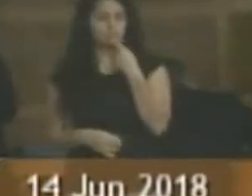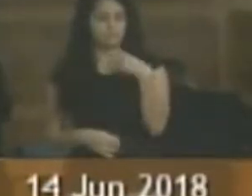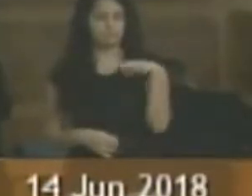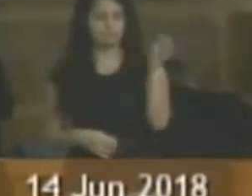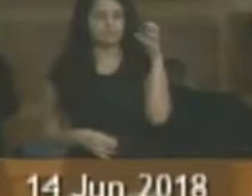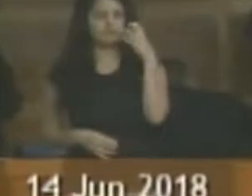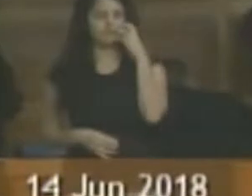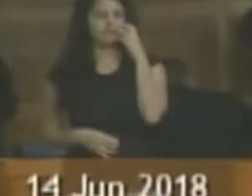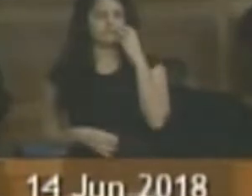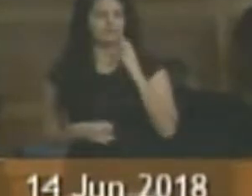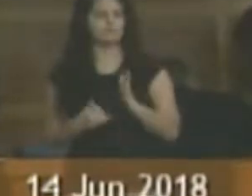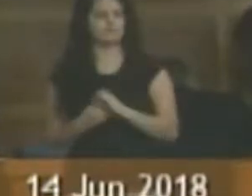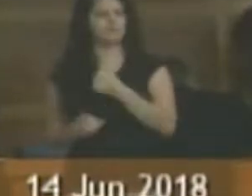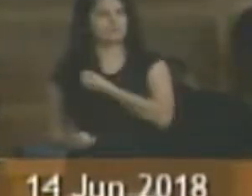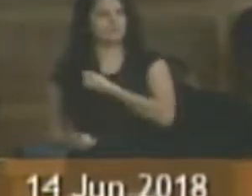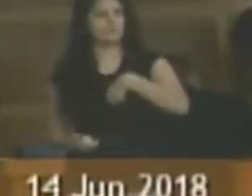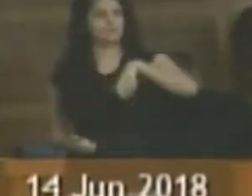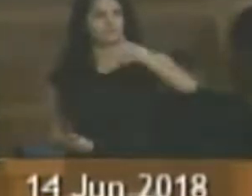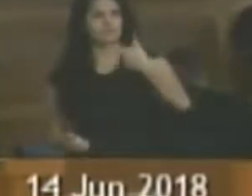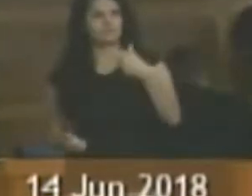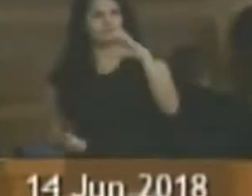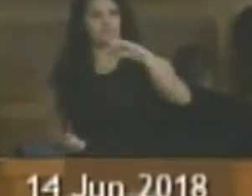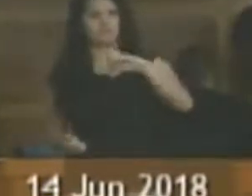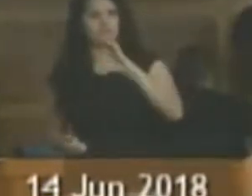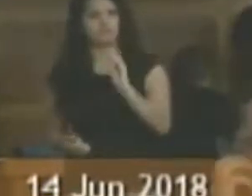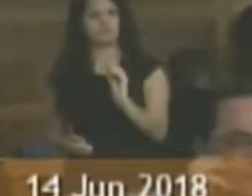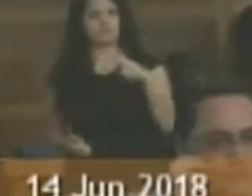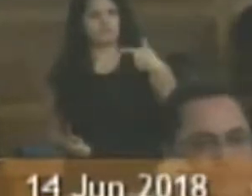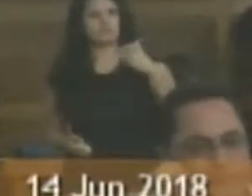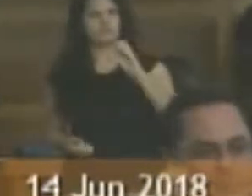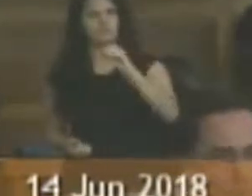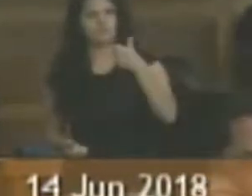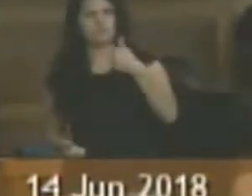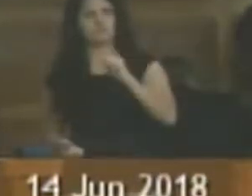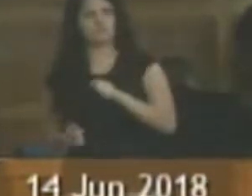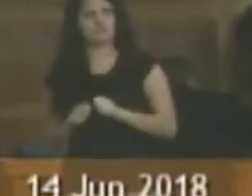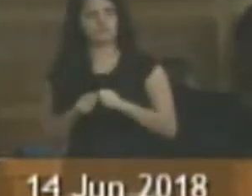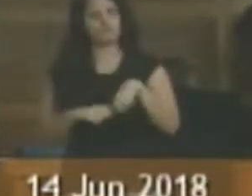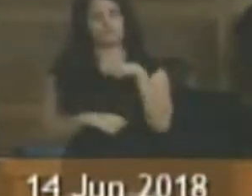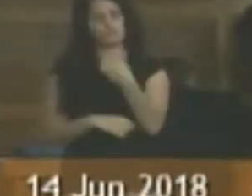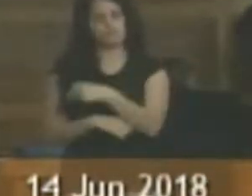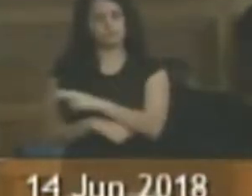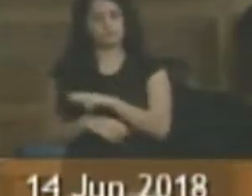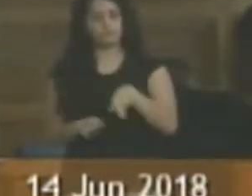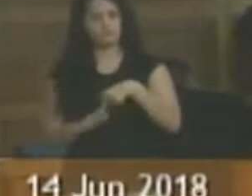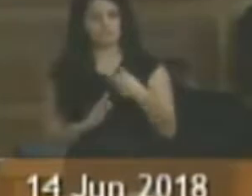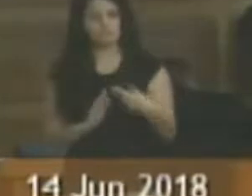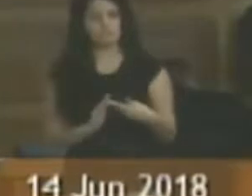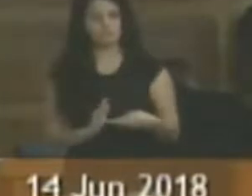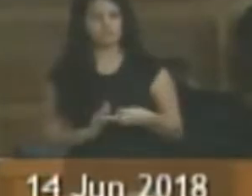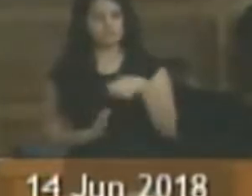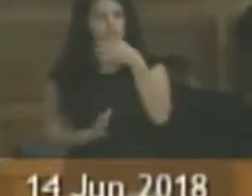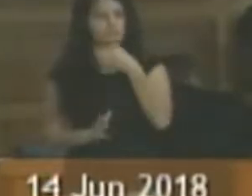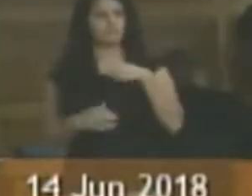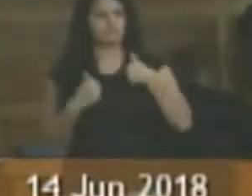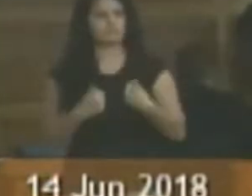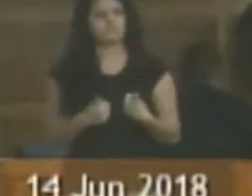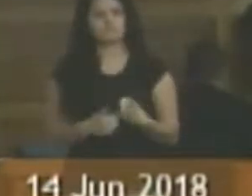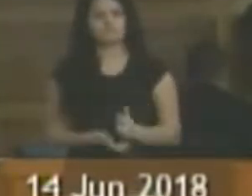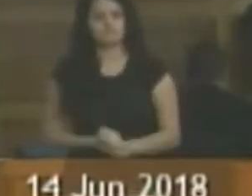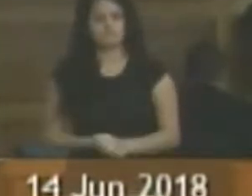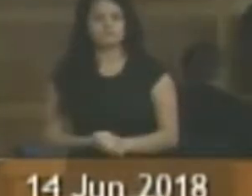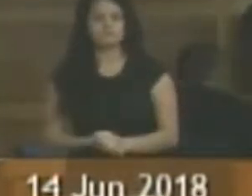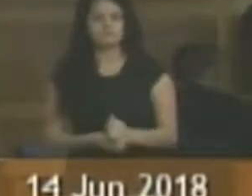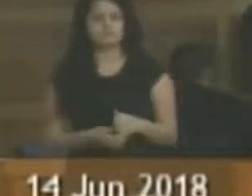Social para o requerimento número 290 de 2018, de sua autoria, tendo sido aprovada por unanimidade de voto.